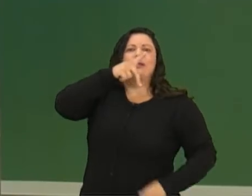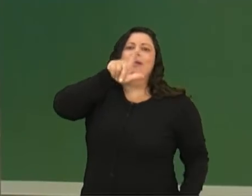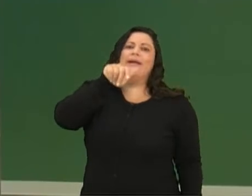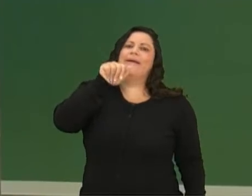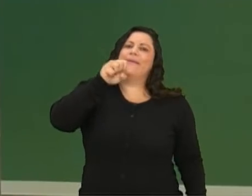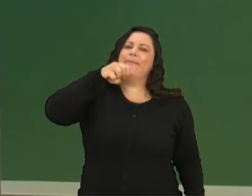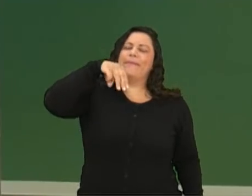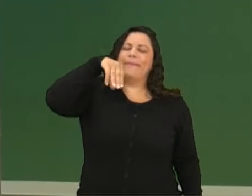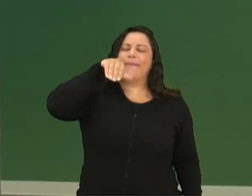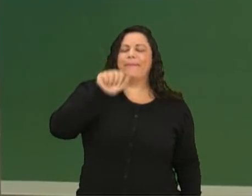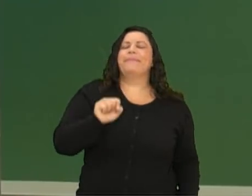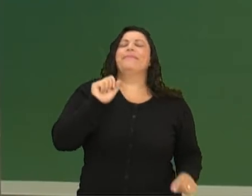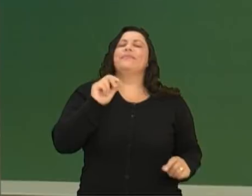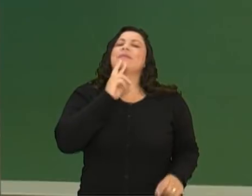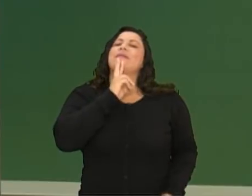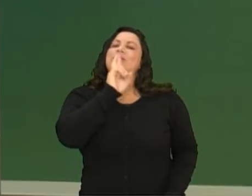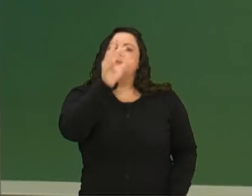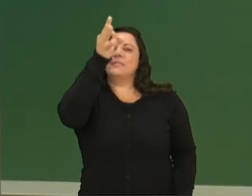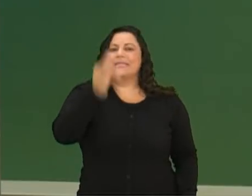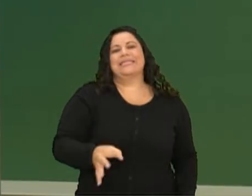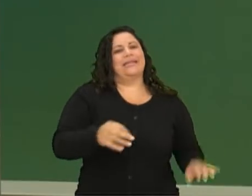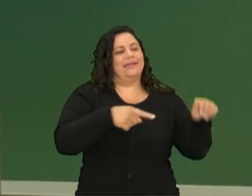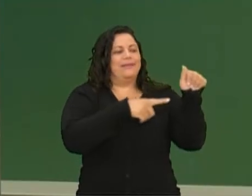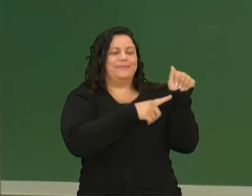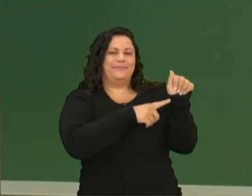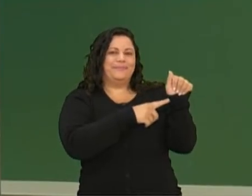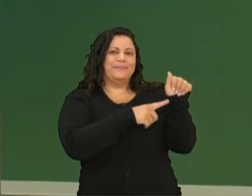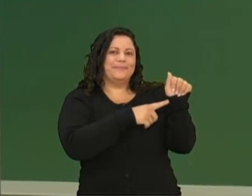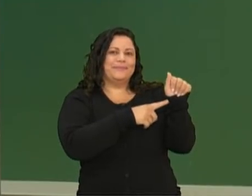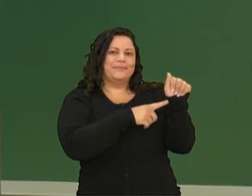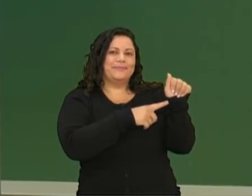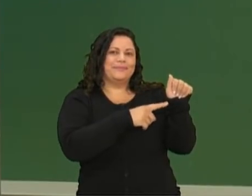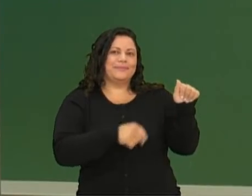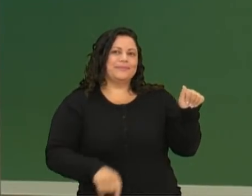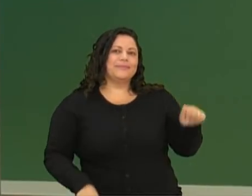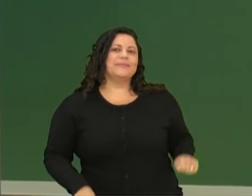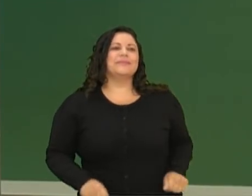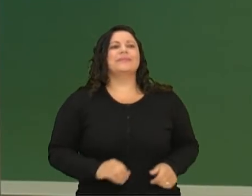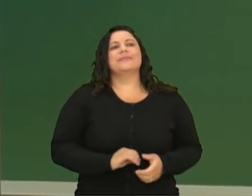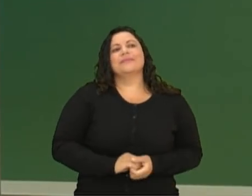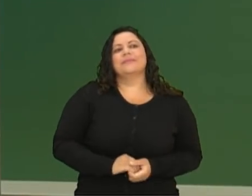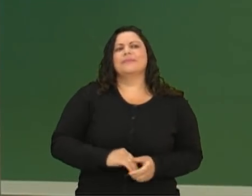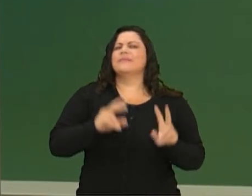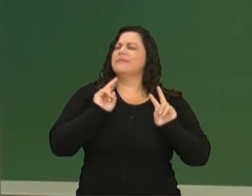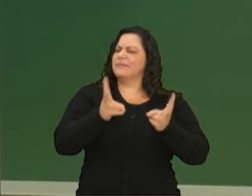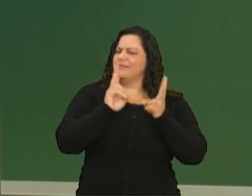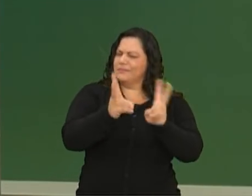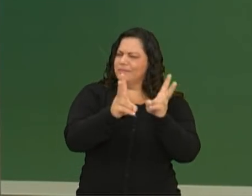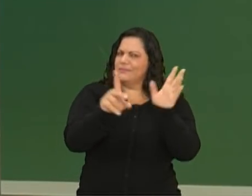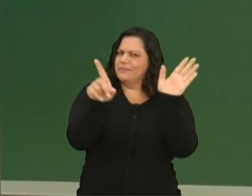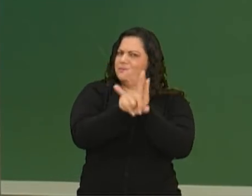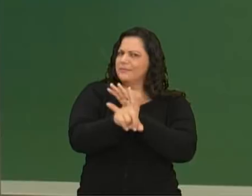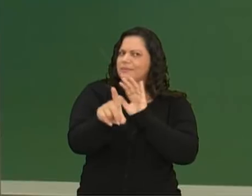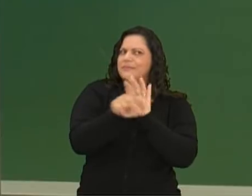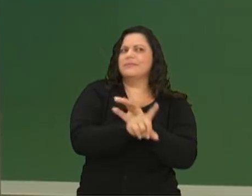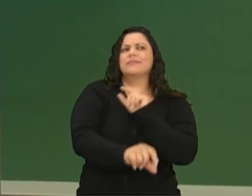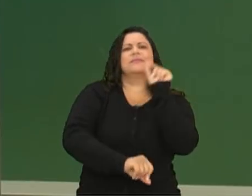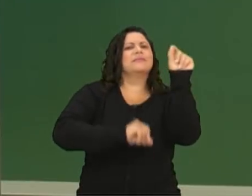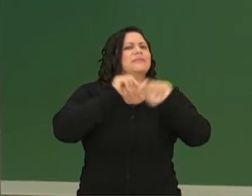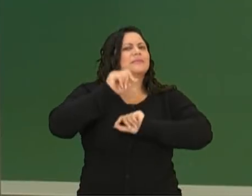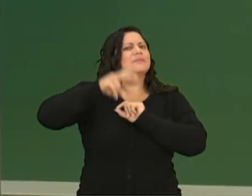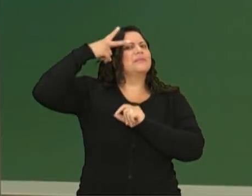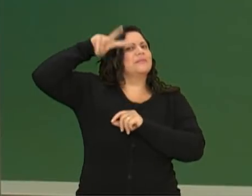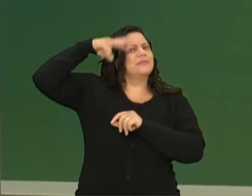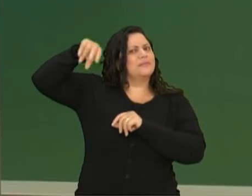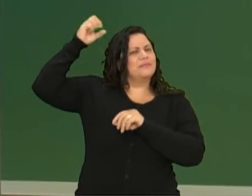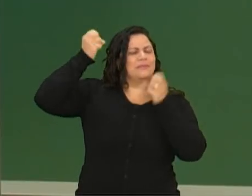alternativa A. Ficou entendido? Então, continuando, tem uma questão aqui para você tentar lembrar da explicação que a gente